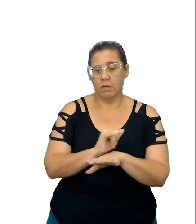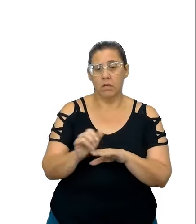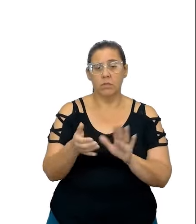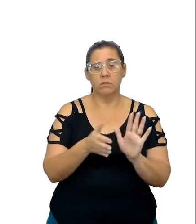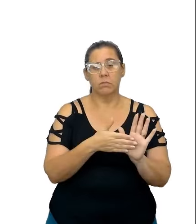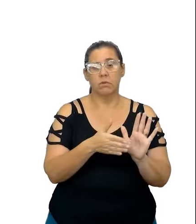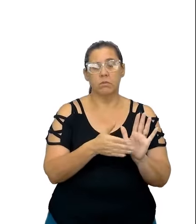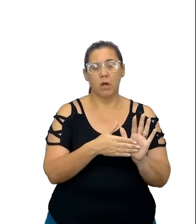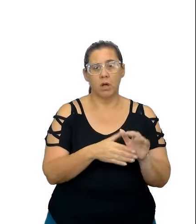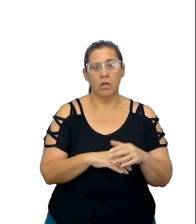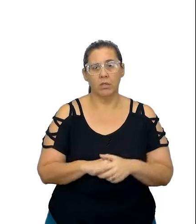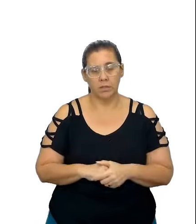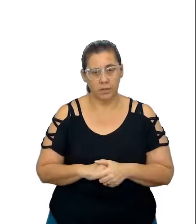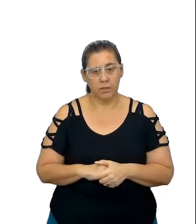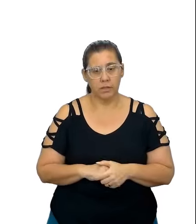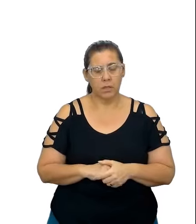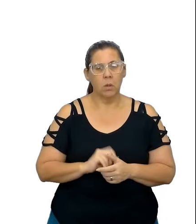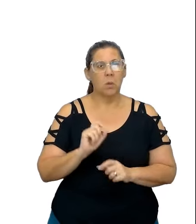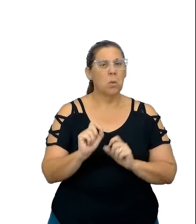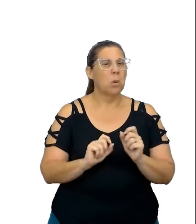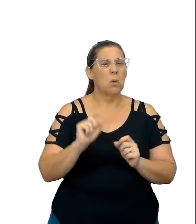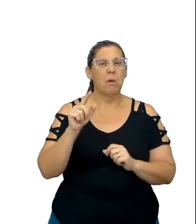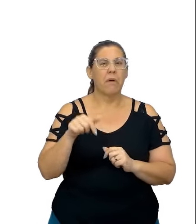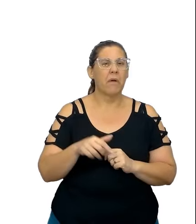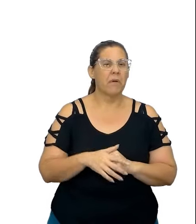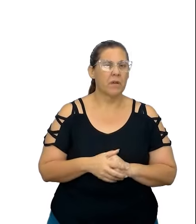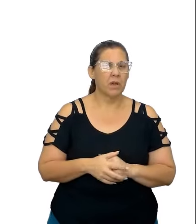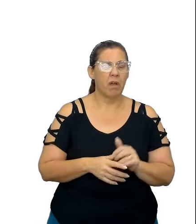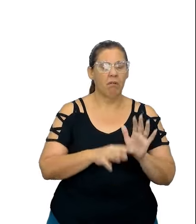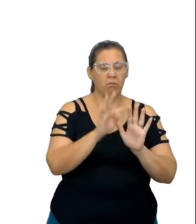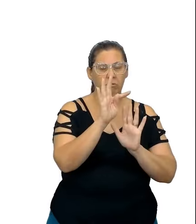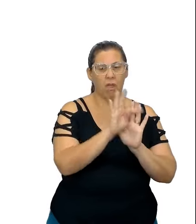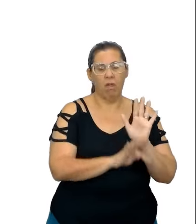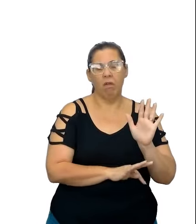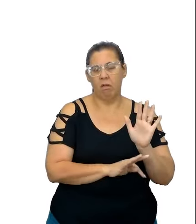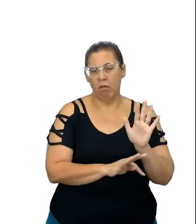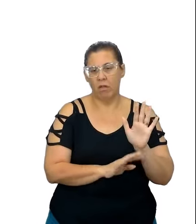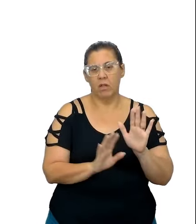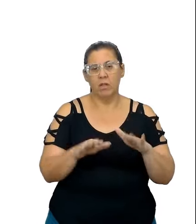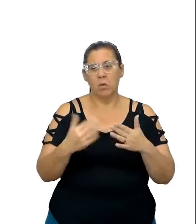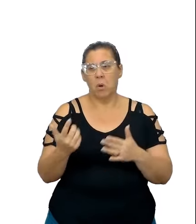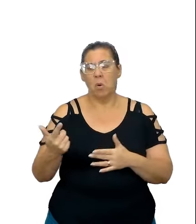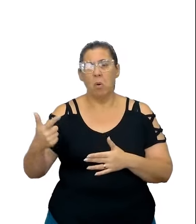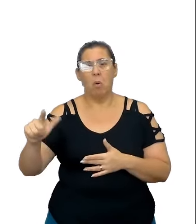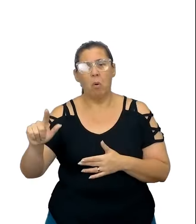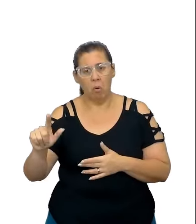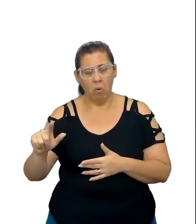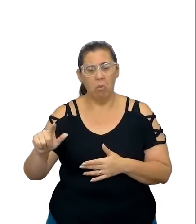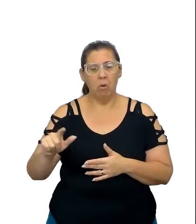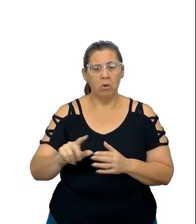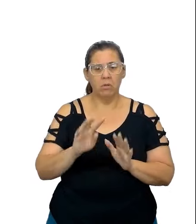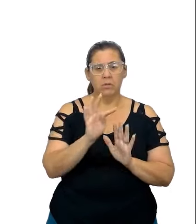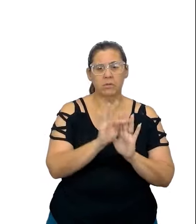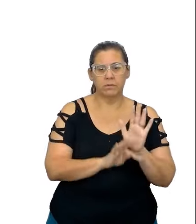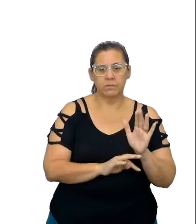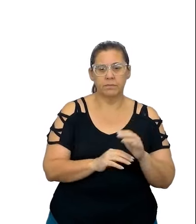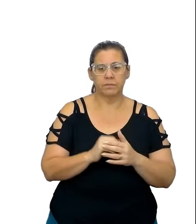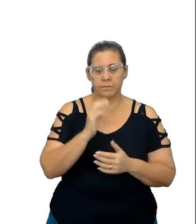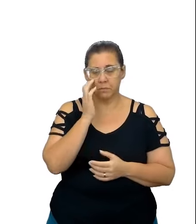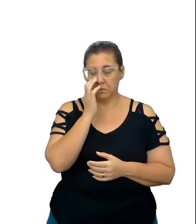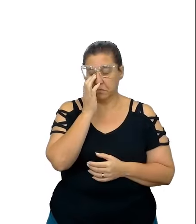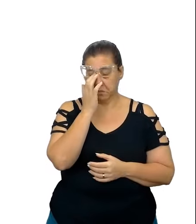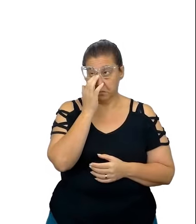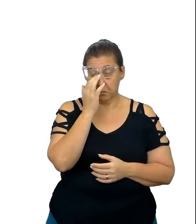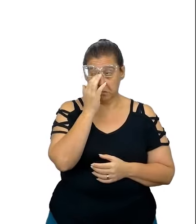propostas aqui, sobre o que é realmente texto multimodal, quais são os outros multimodais. Eu destaco aqui a questão